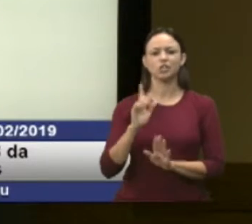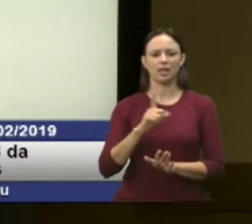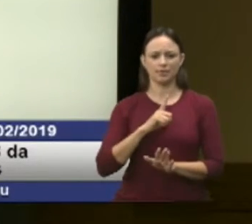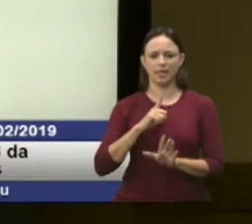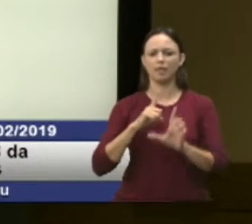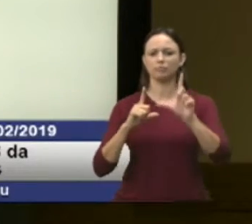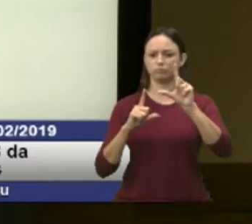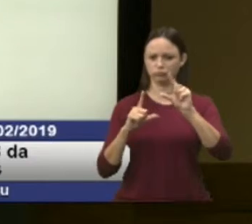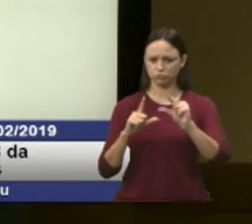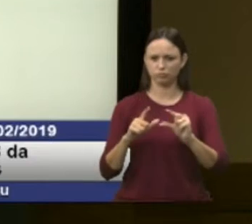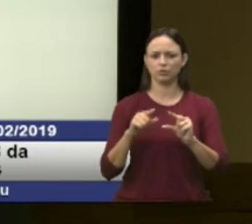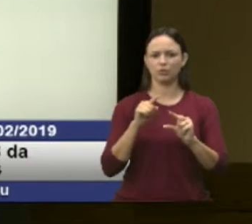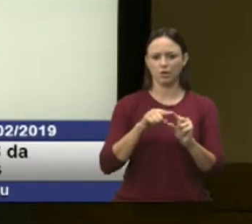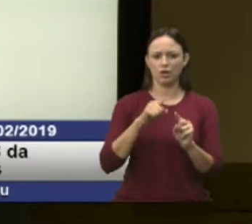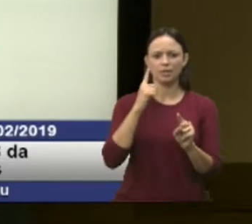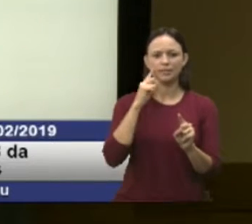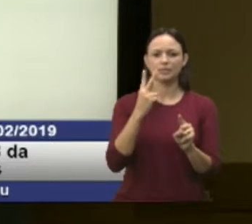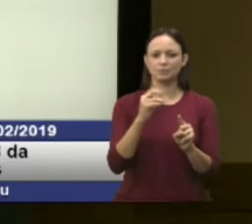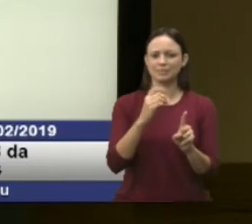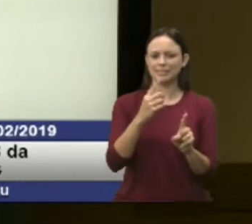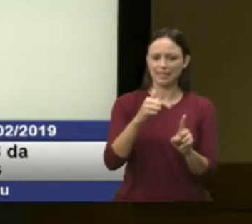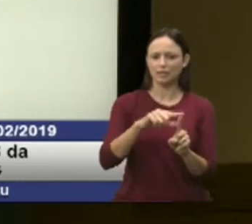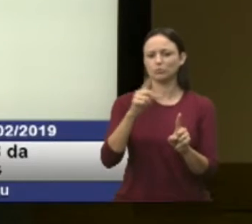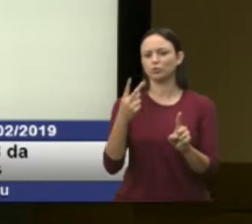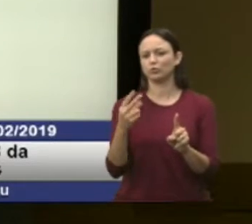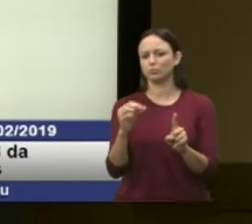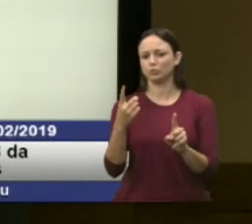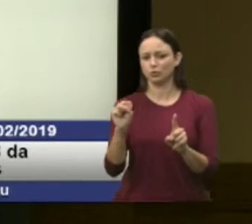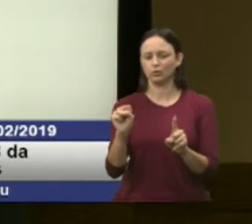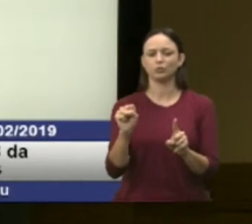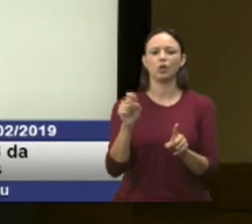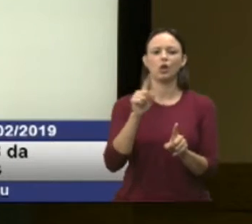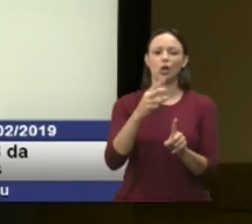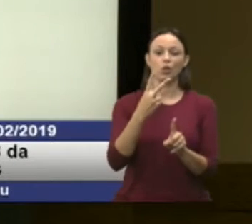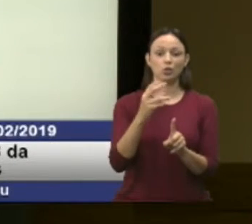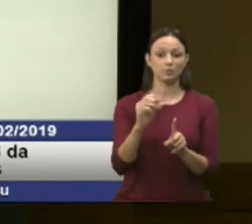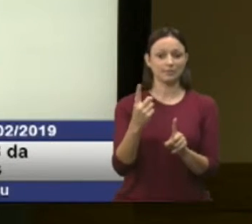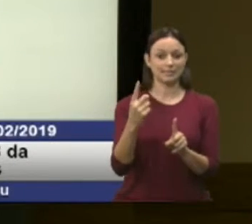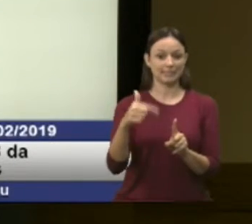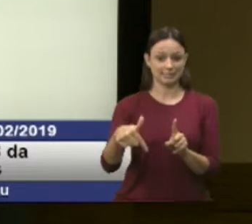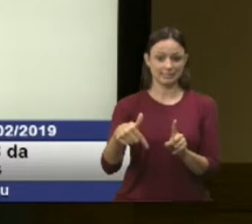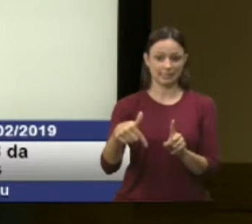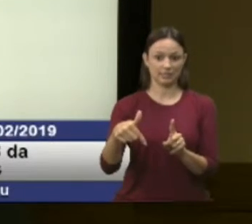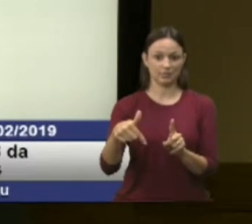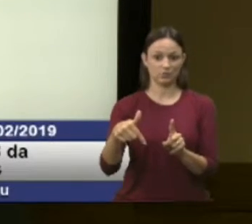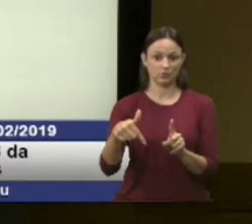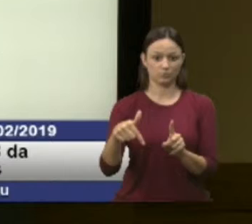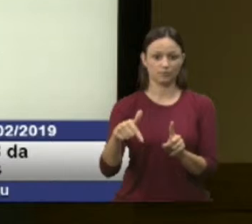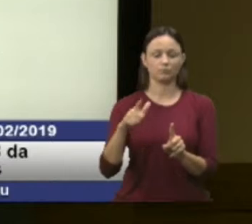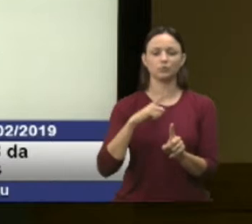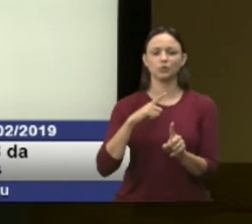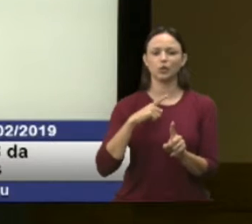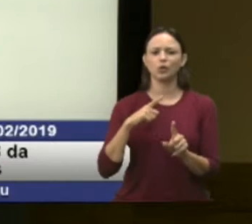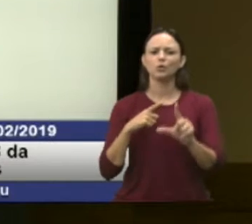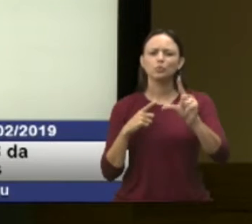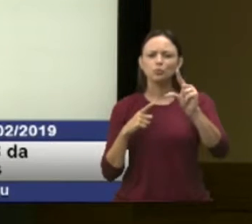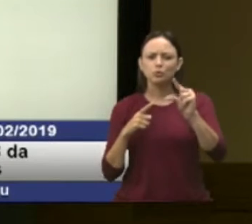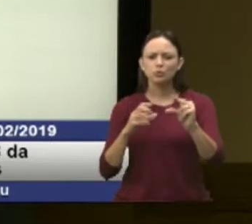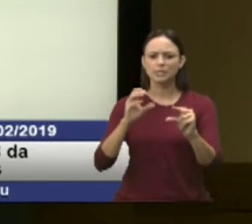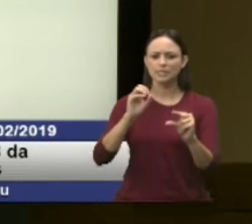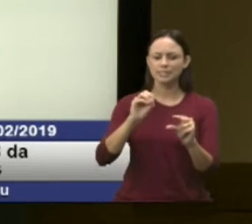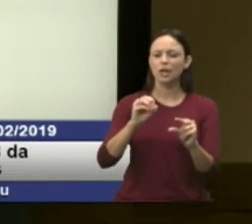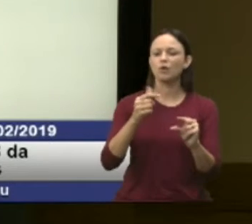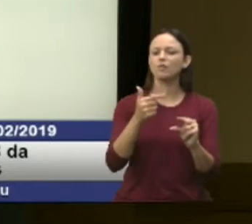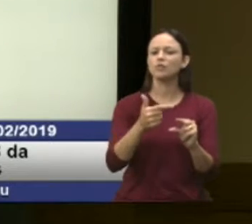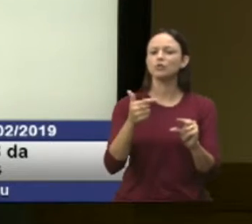para 2018. Tá? Em 2017, nós tivemos uma diminuição de